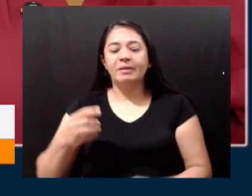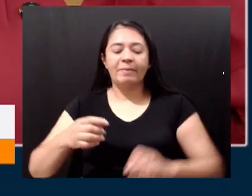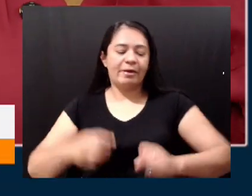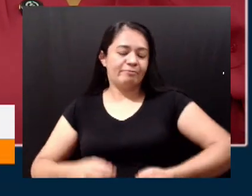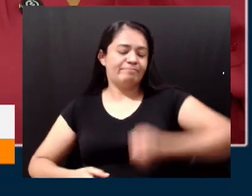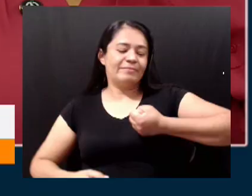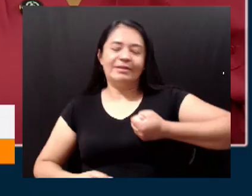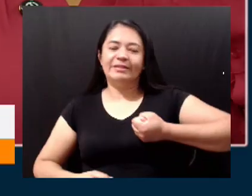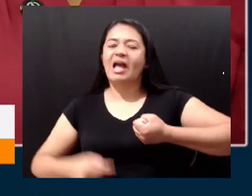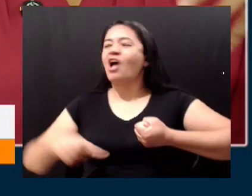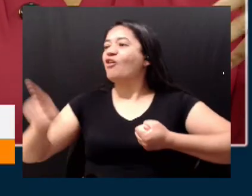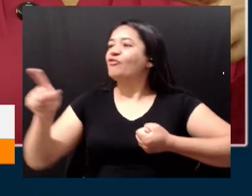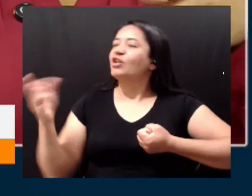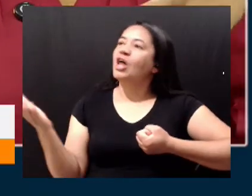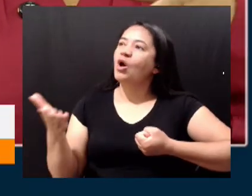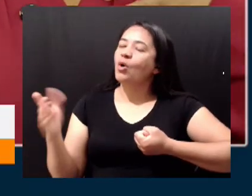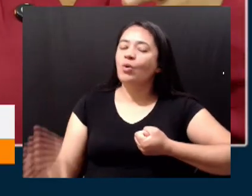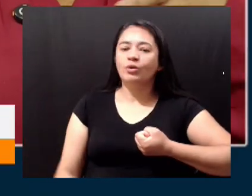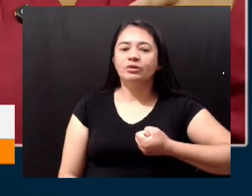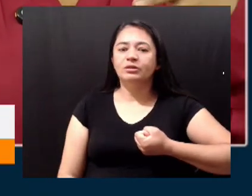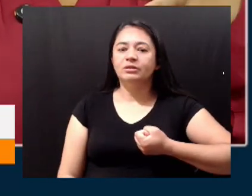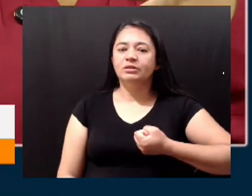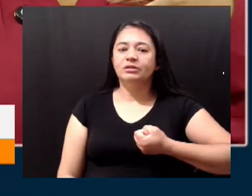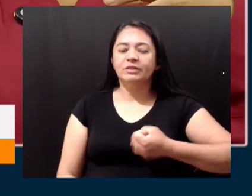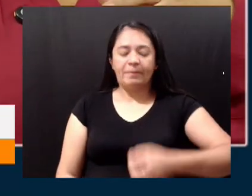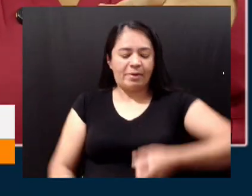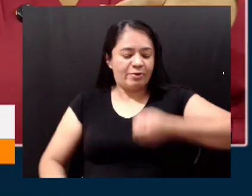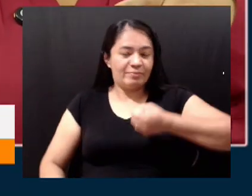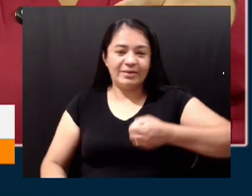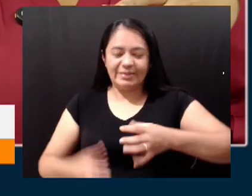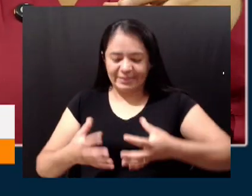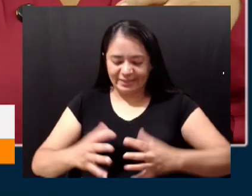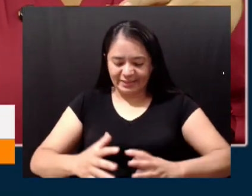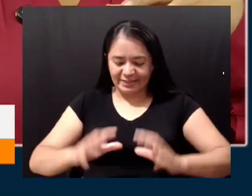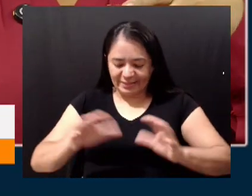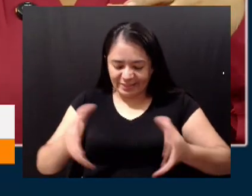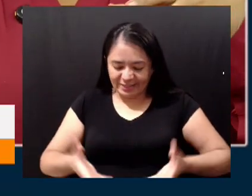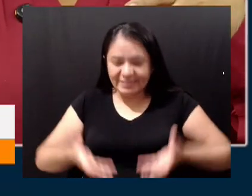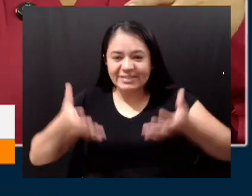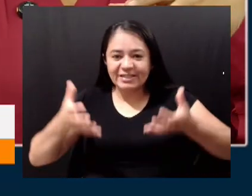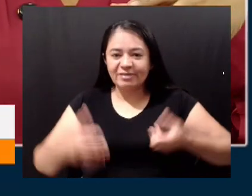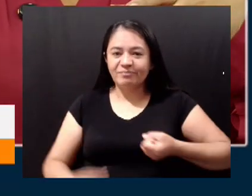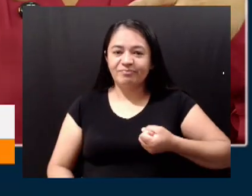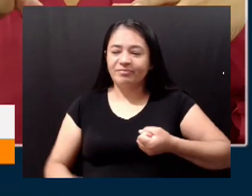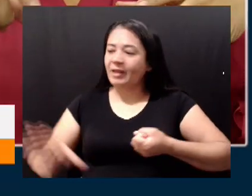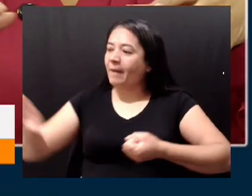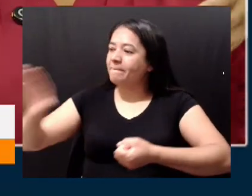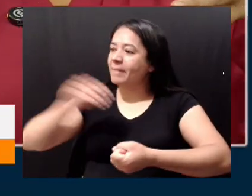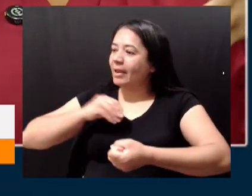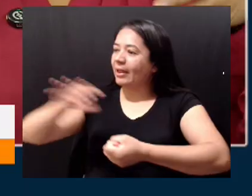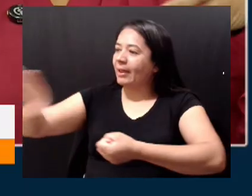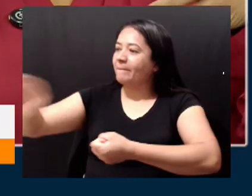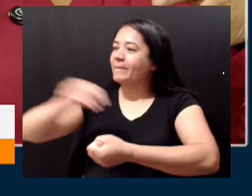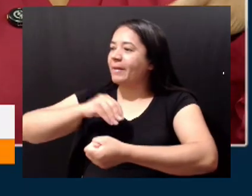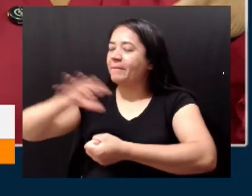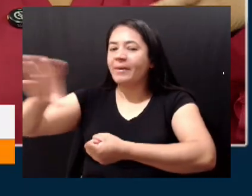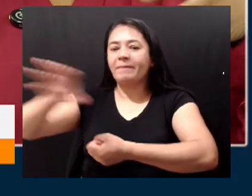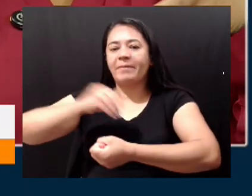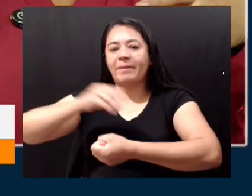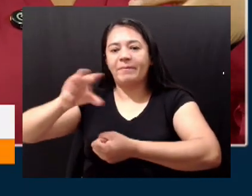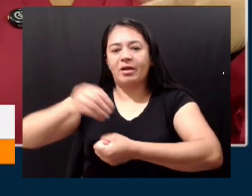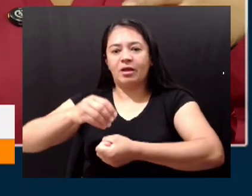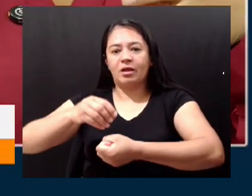farmácia hoje". Aí você pega uma cestinha lá, que eles te dão uma cestinha, né, daí você vai, pega esse, pega aquele, pega aquele, pega aquele. Quando você vê, a cestinha